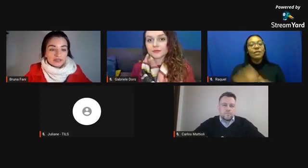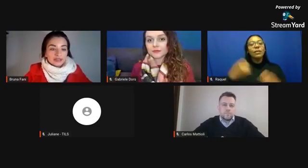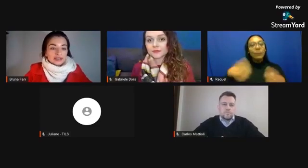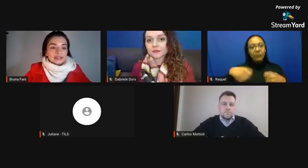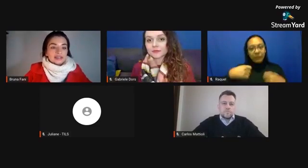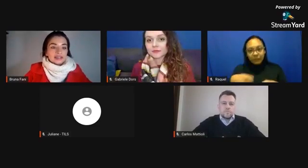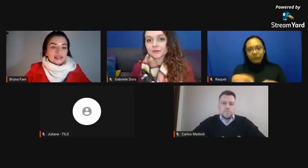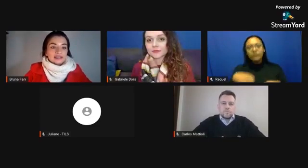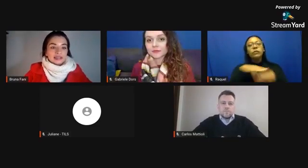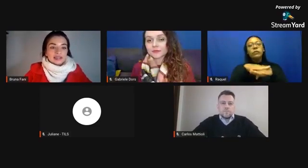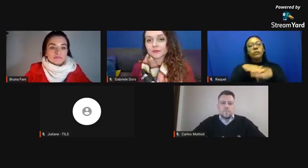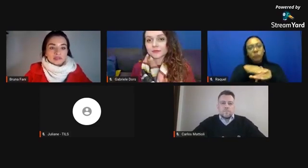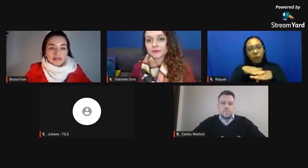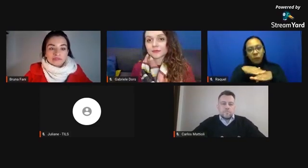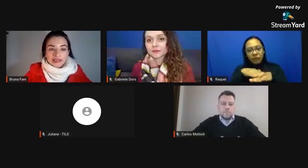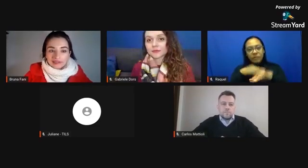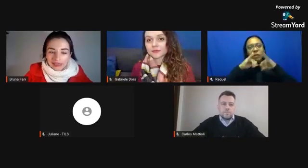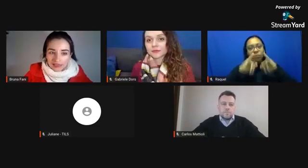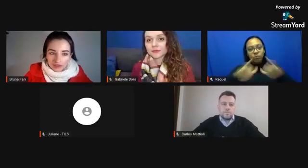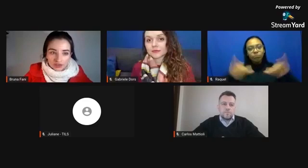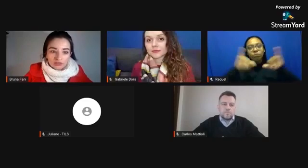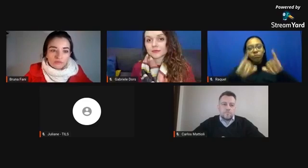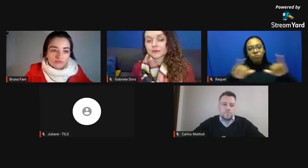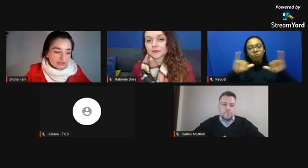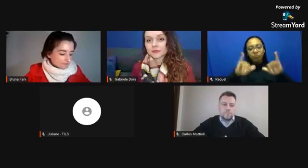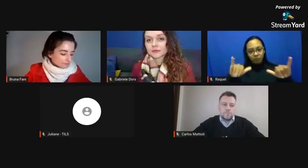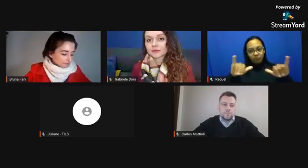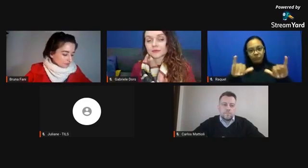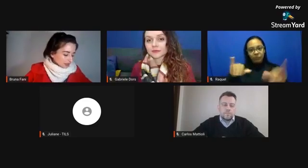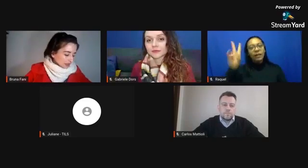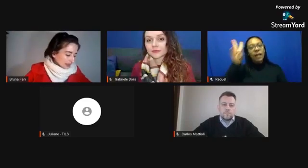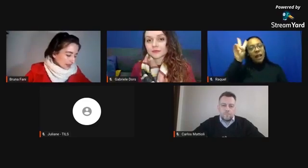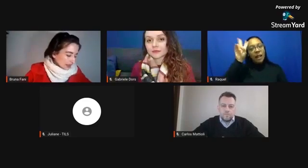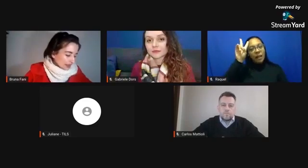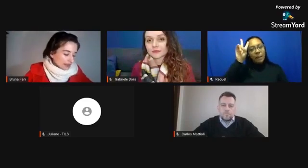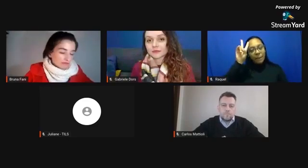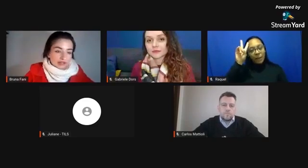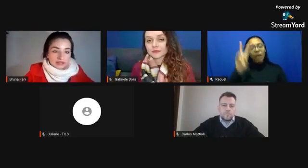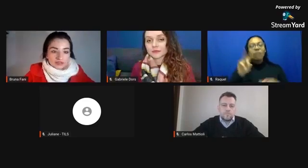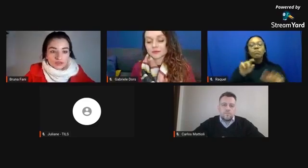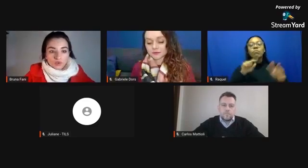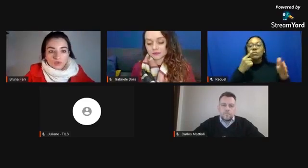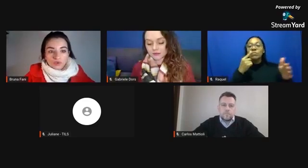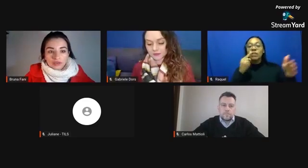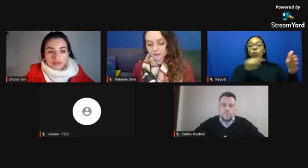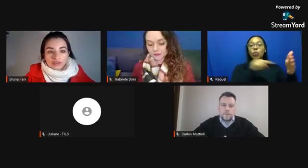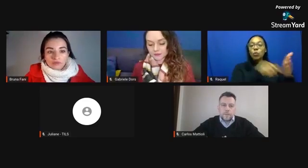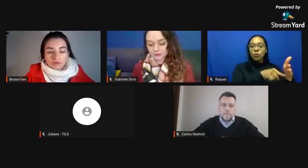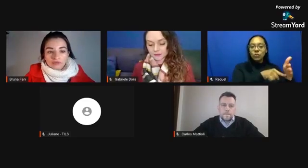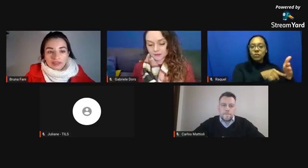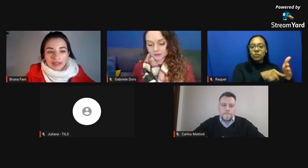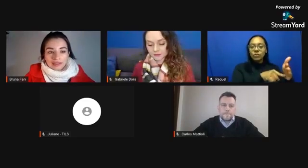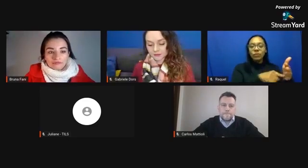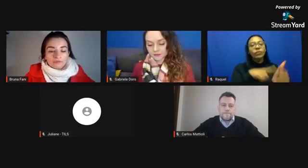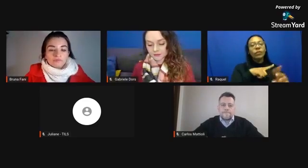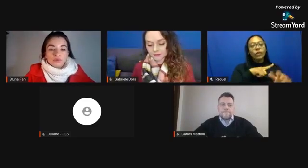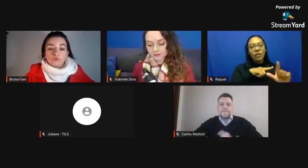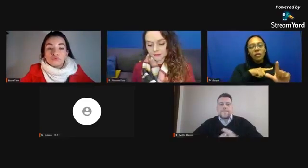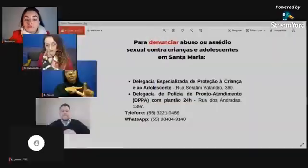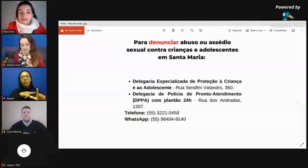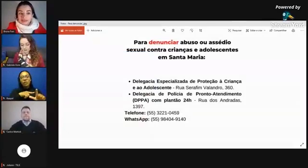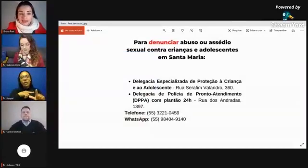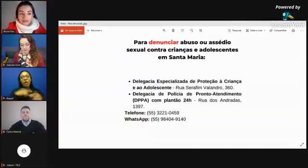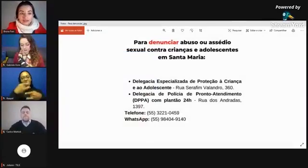sobre isso e relembrar os canais de denúncia que a gente colocou aqui ao longo da